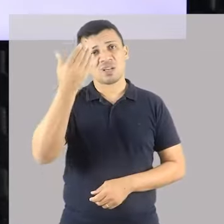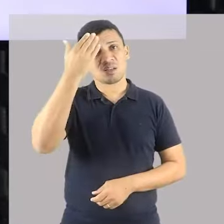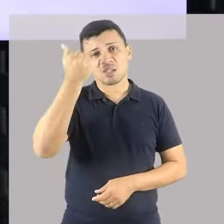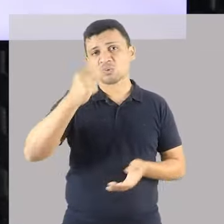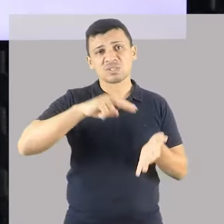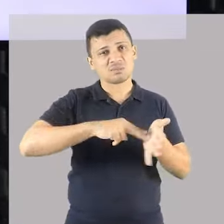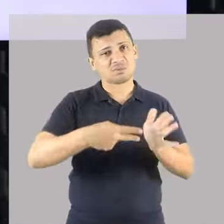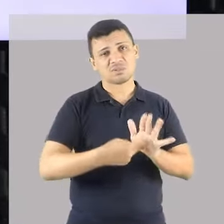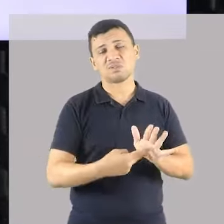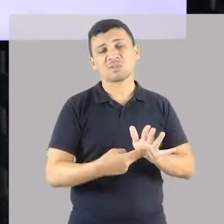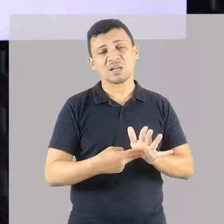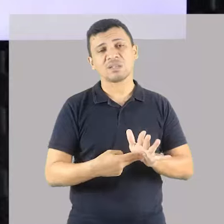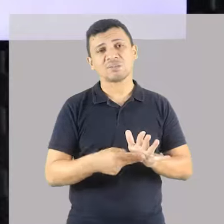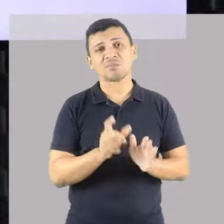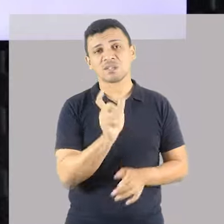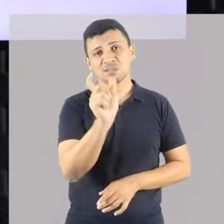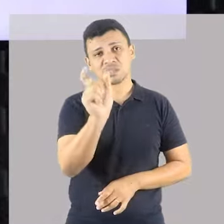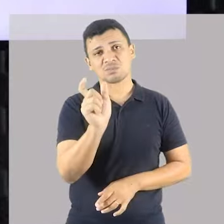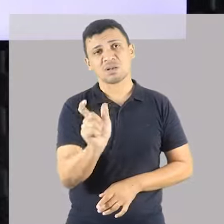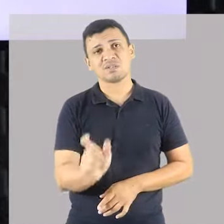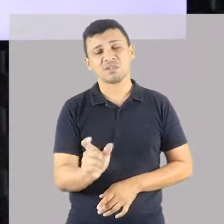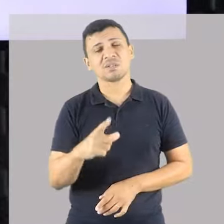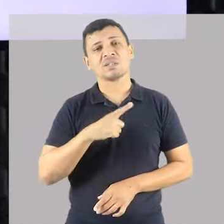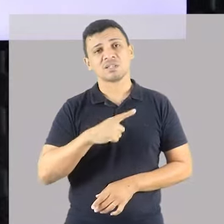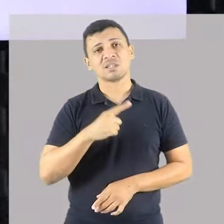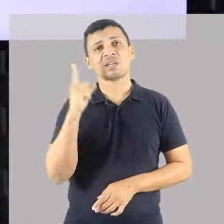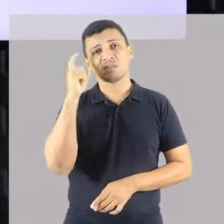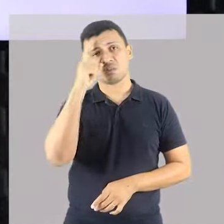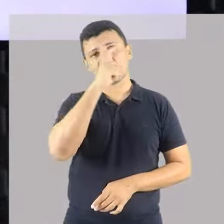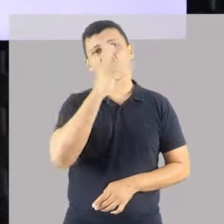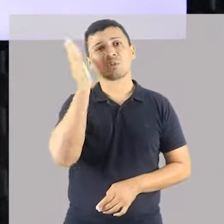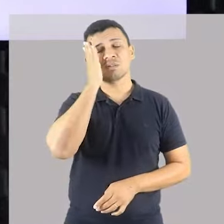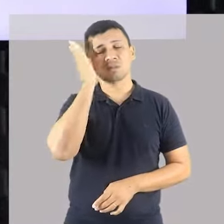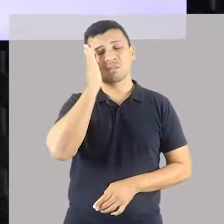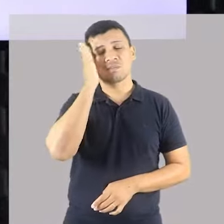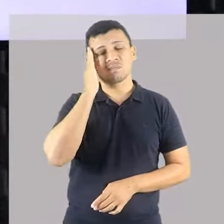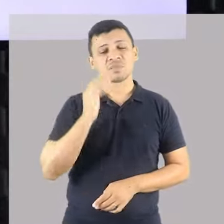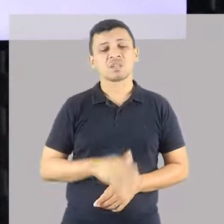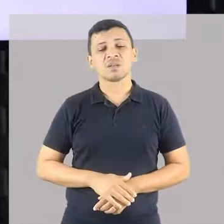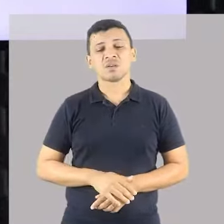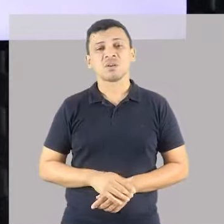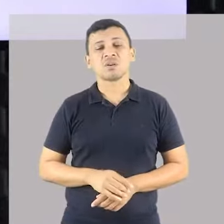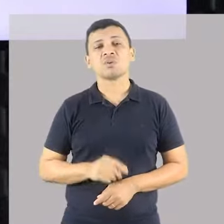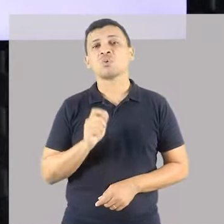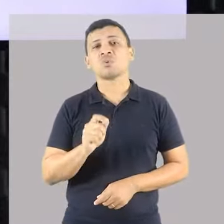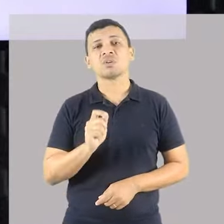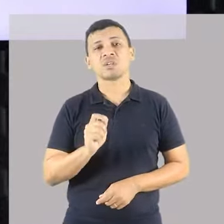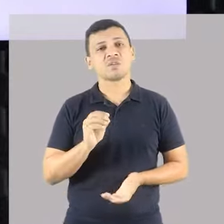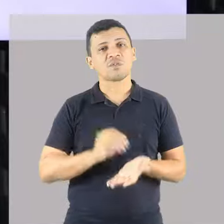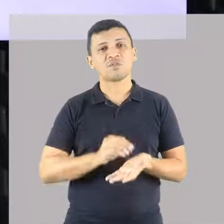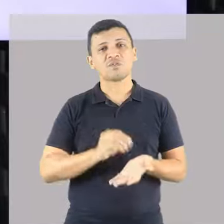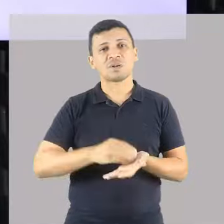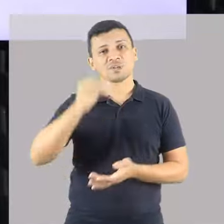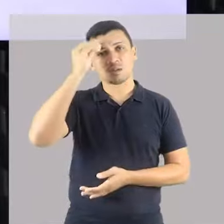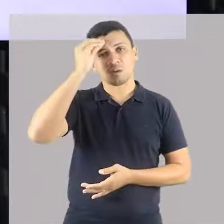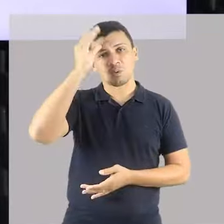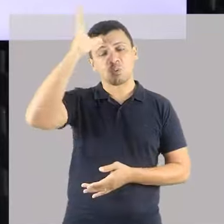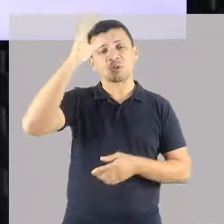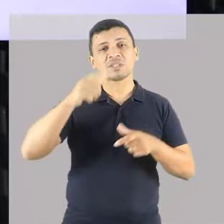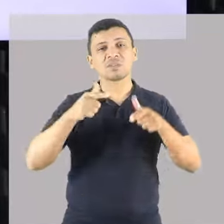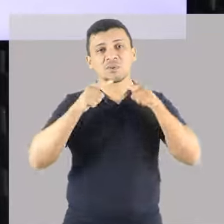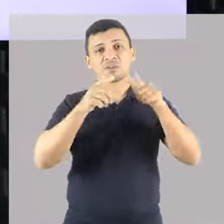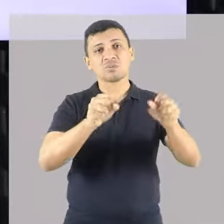o significado daquelas palavras Então você tem dificuldade de entendimento por causa da da da questão vocabular então o